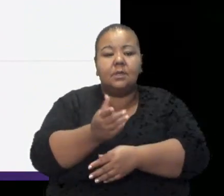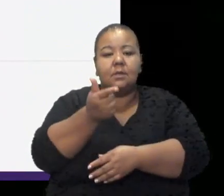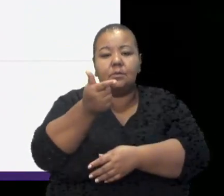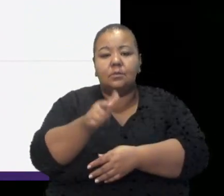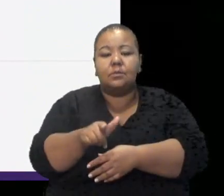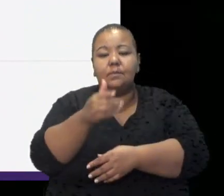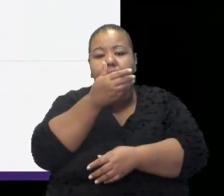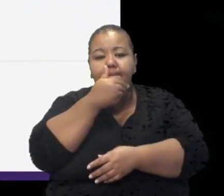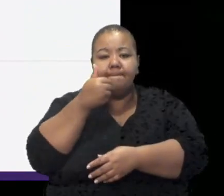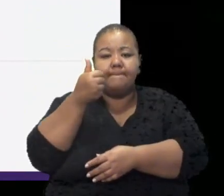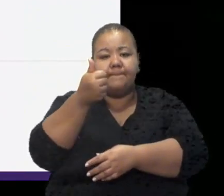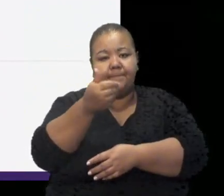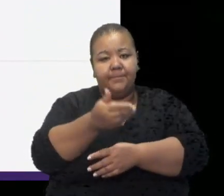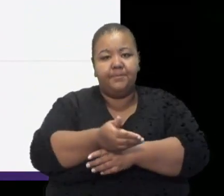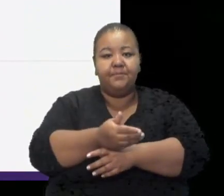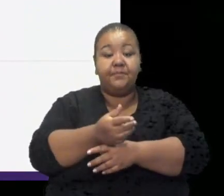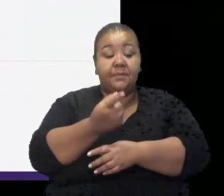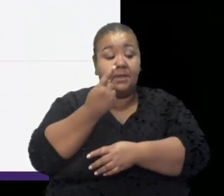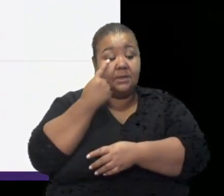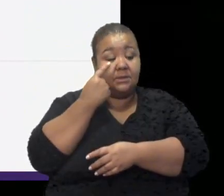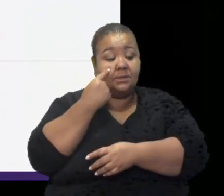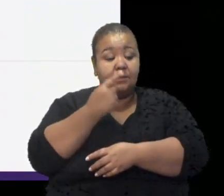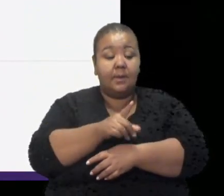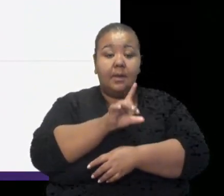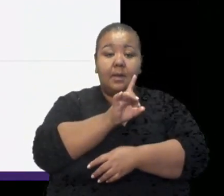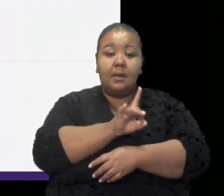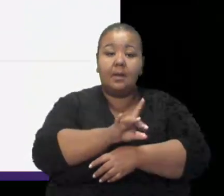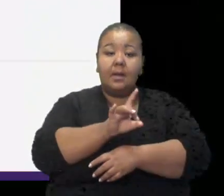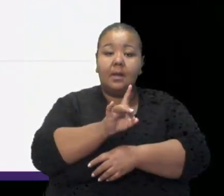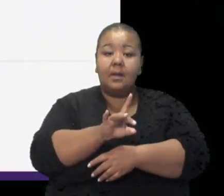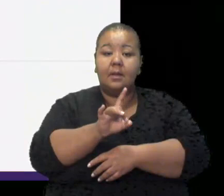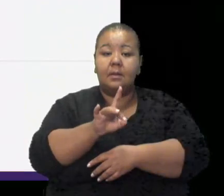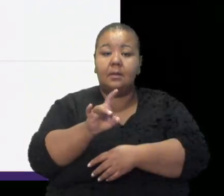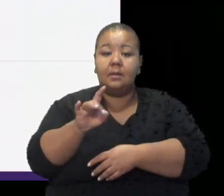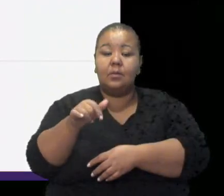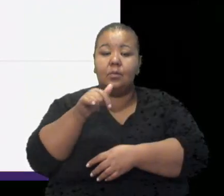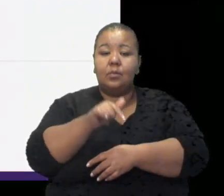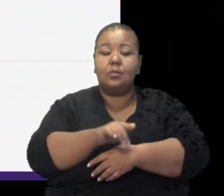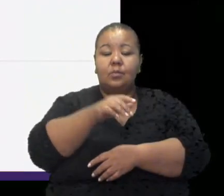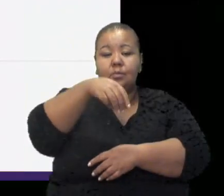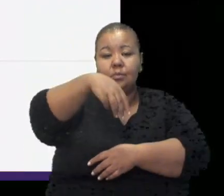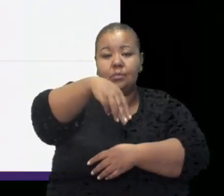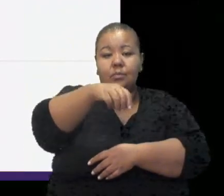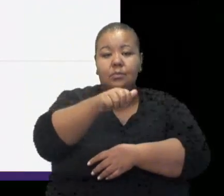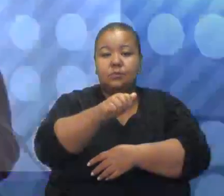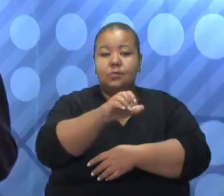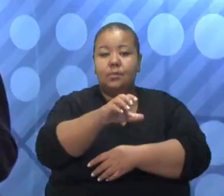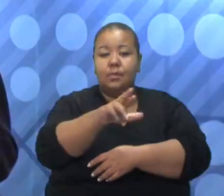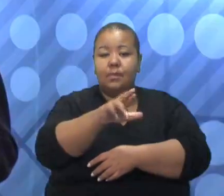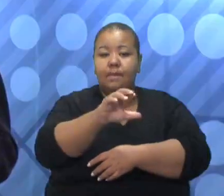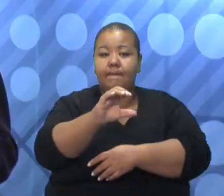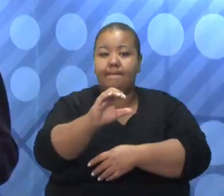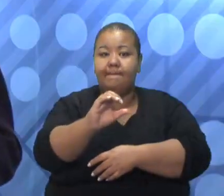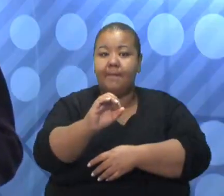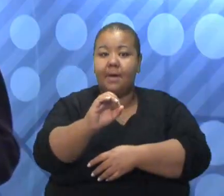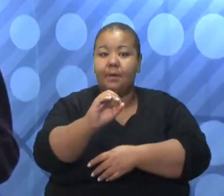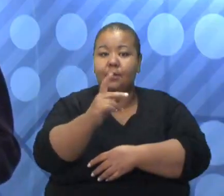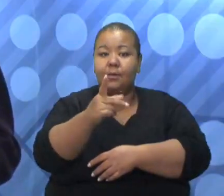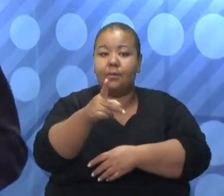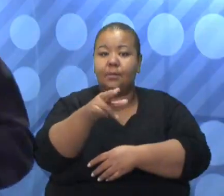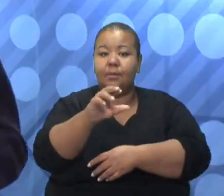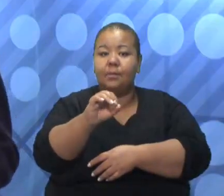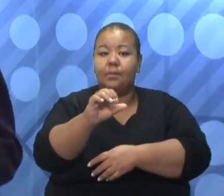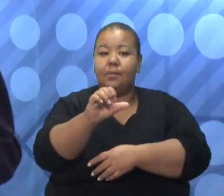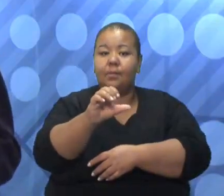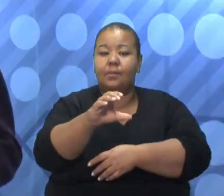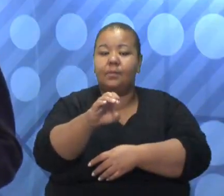maneira possível. Então a gente vai vendo que cada uma desse macro processo, que se a gente for pensar numa